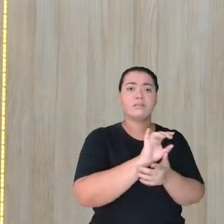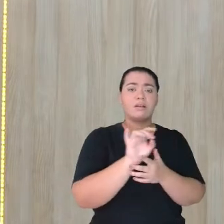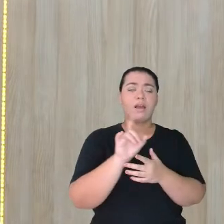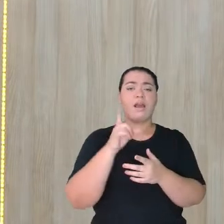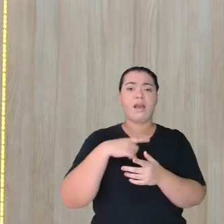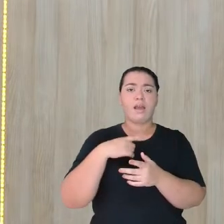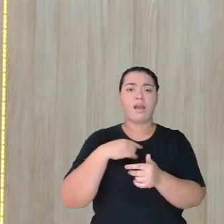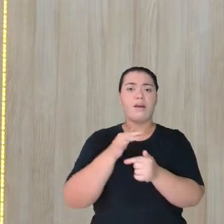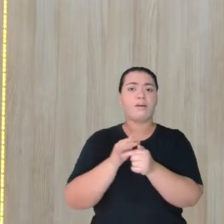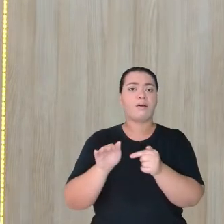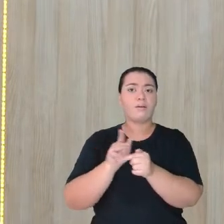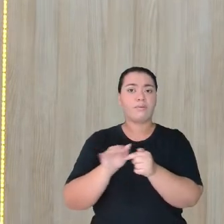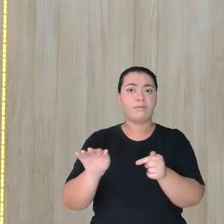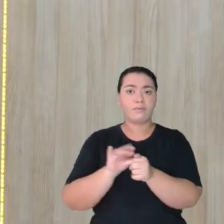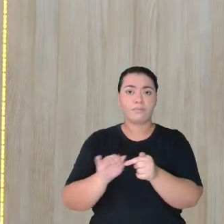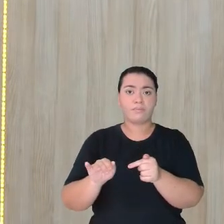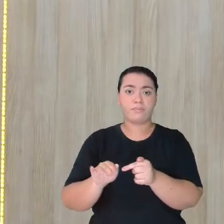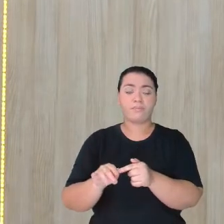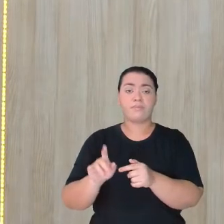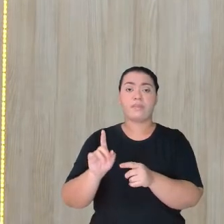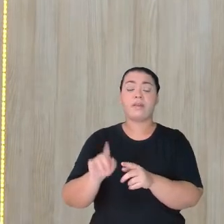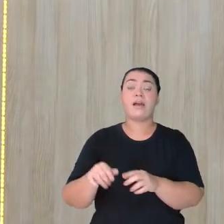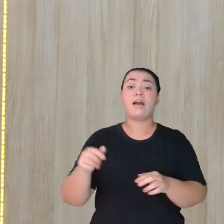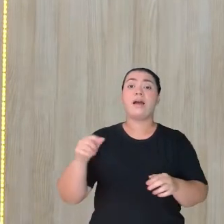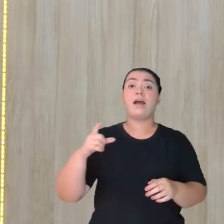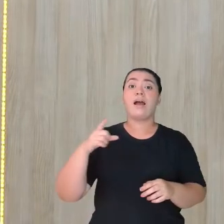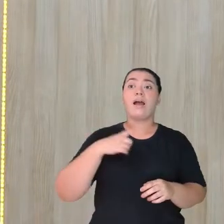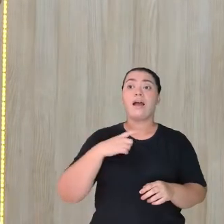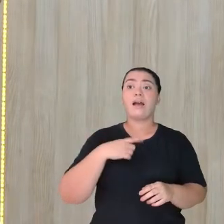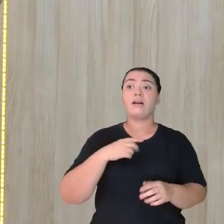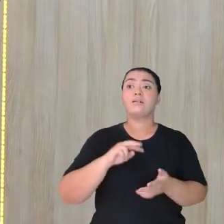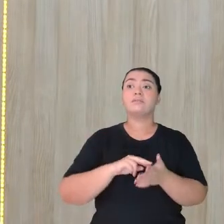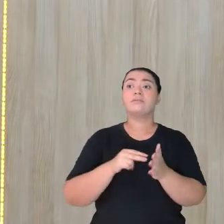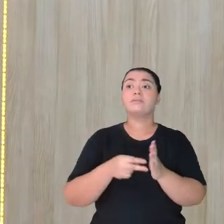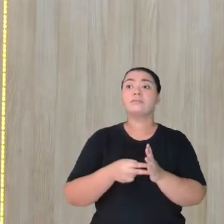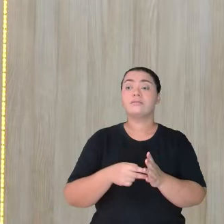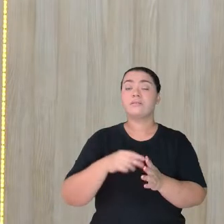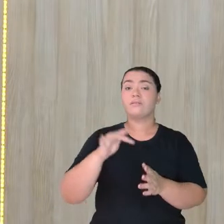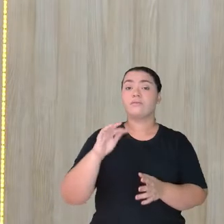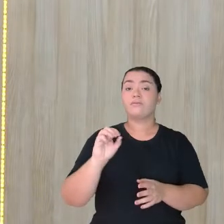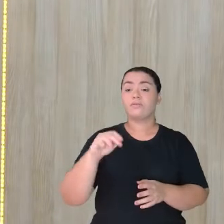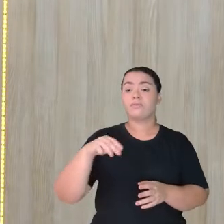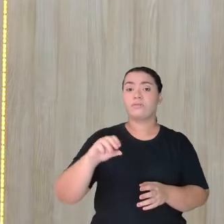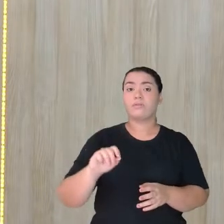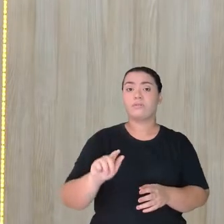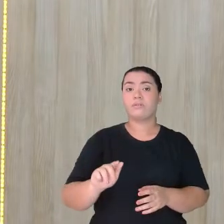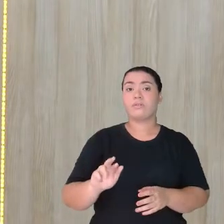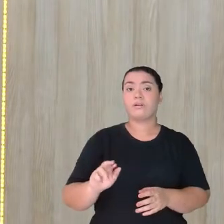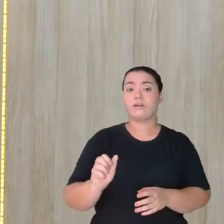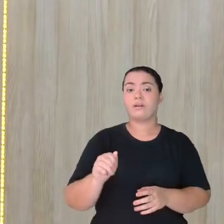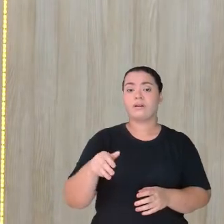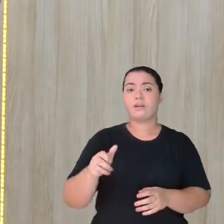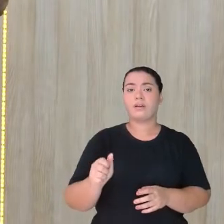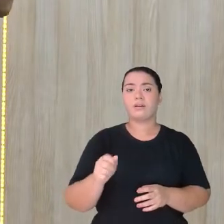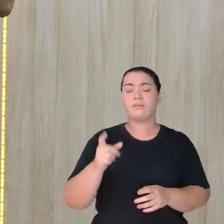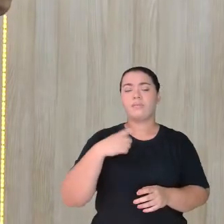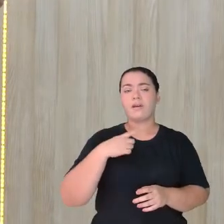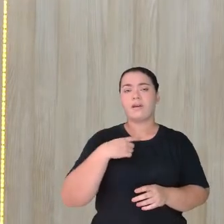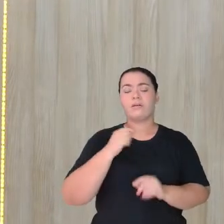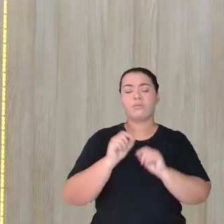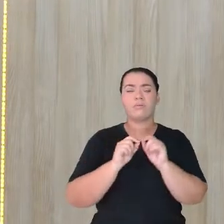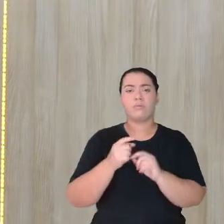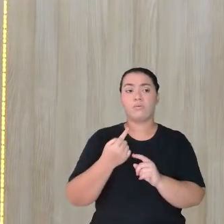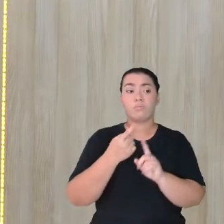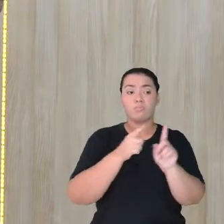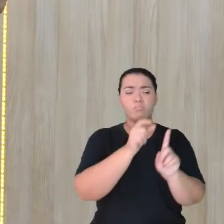pronúncia. Então, a gente chama de fonograma. Nesse sentido, né, você tem um símbolo ali representando um fonema, né, um